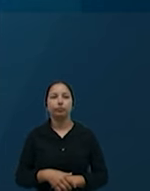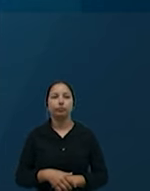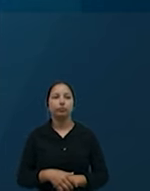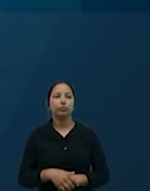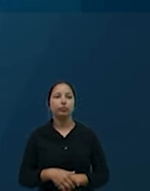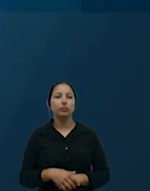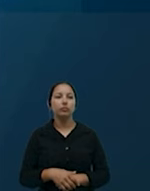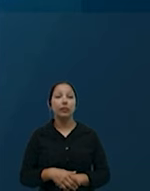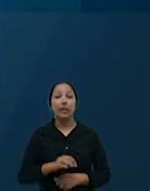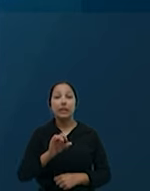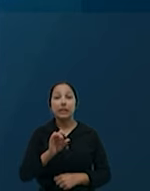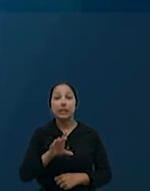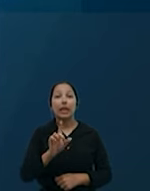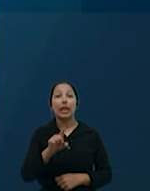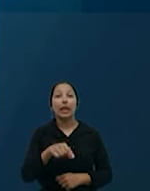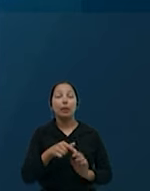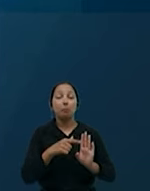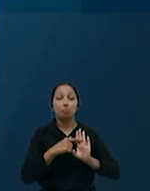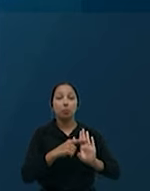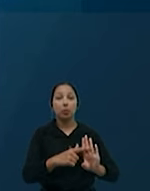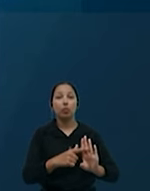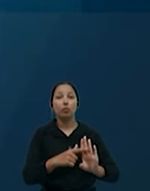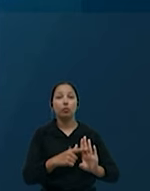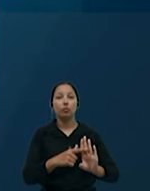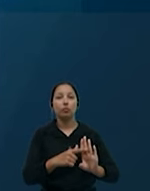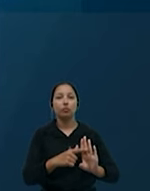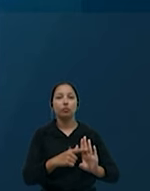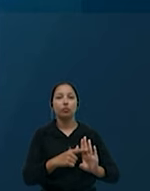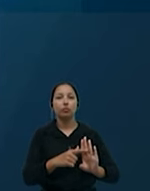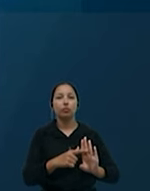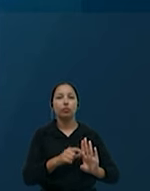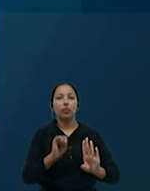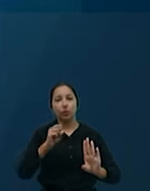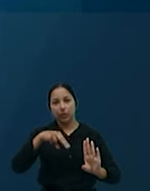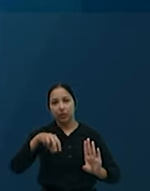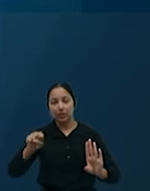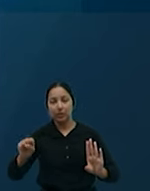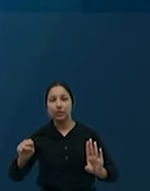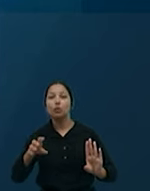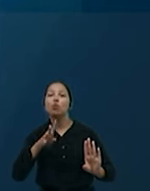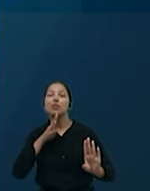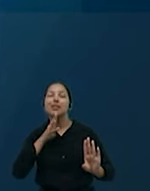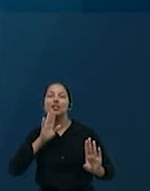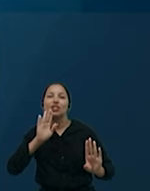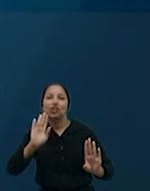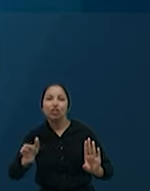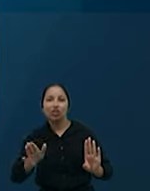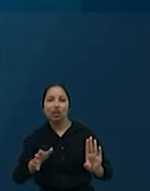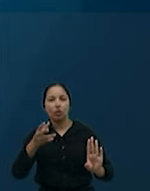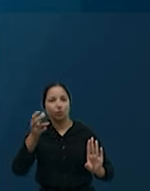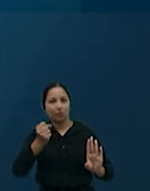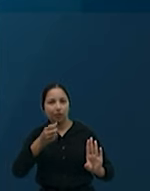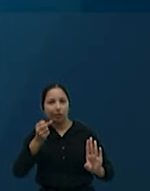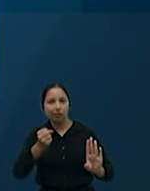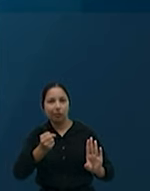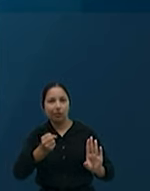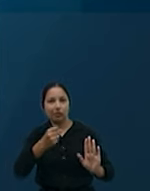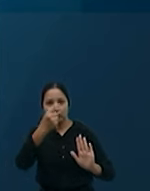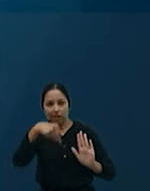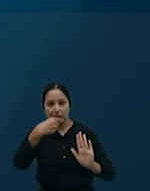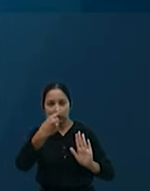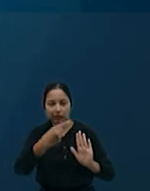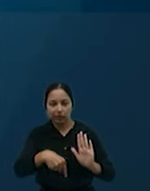que já é do conhecimento da autarquia e o benefício foi indeferido, ora, como dizer que